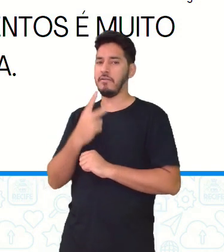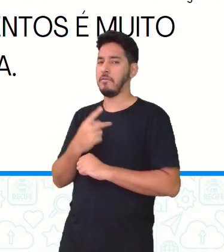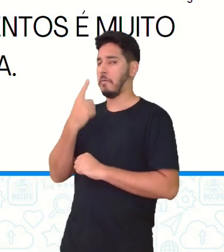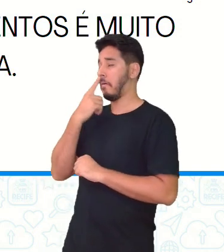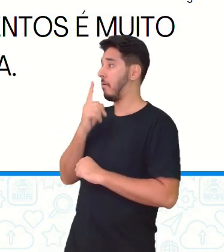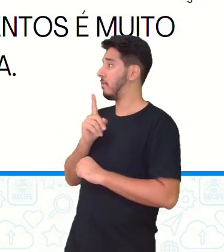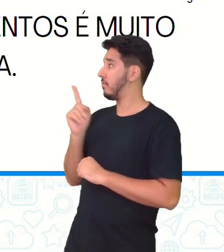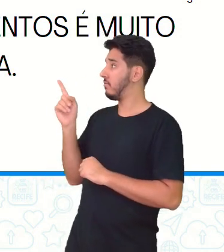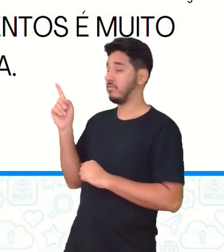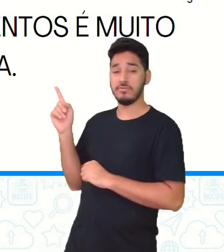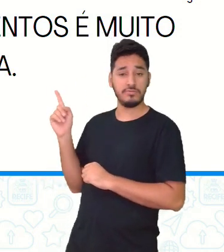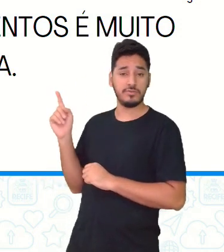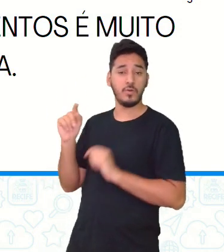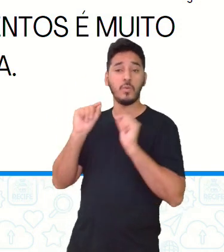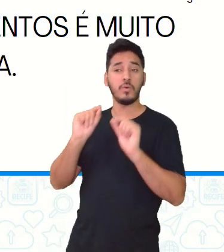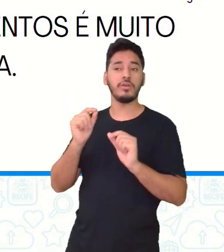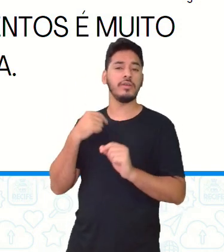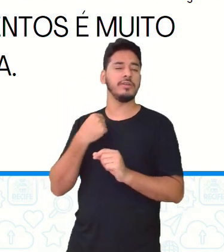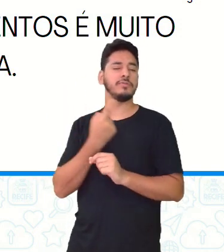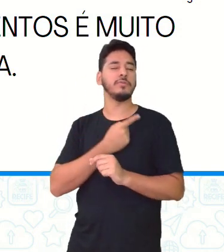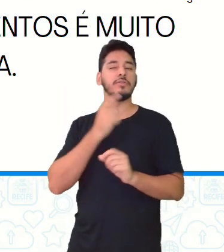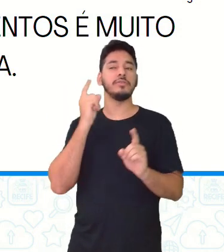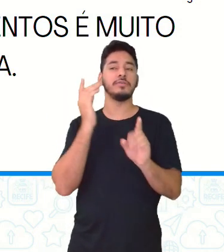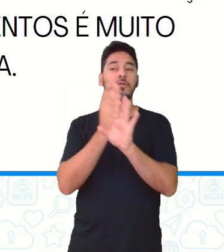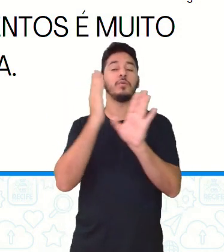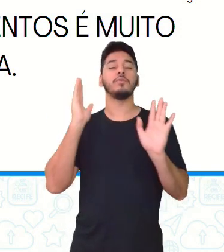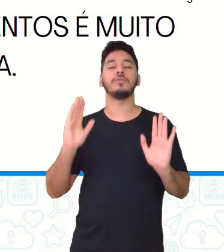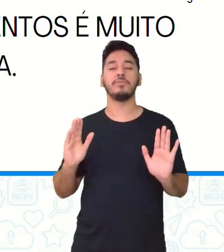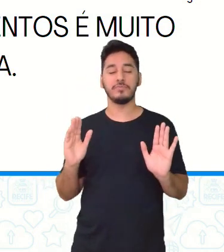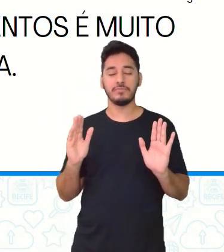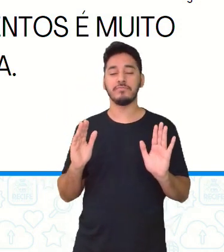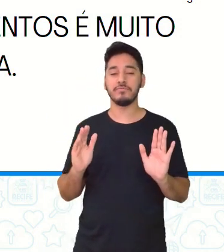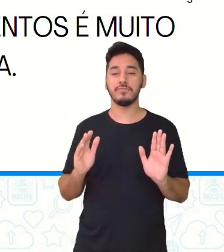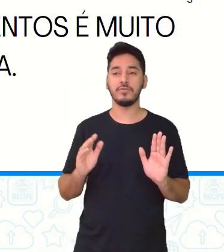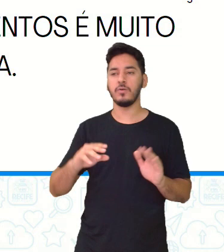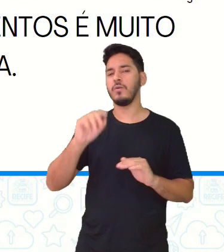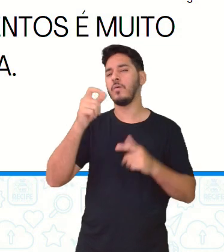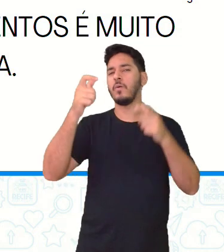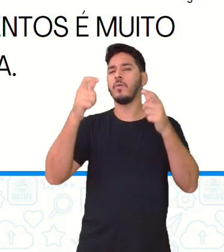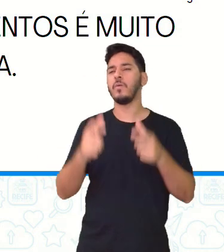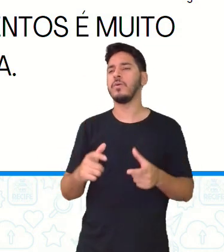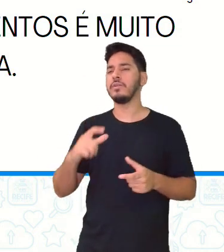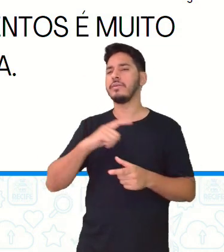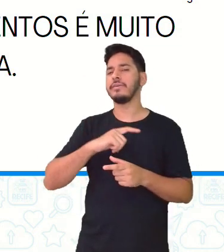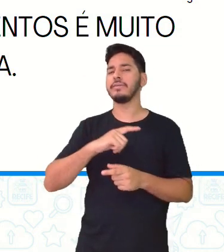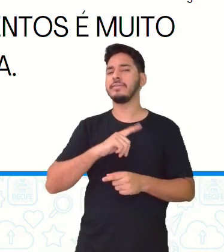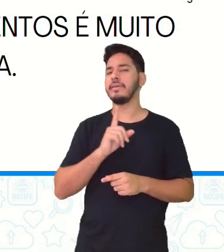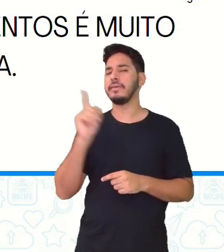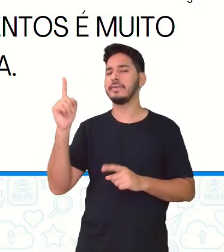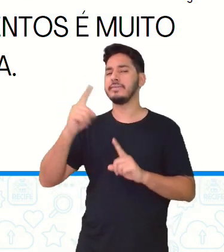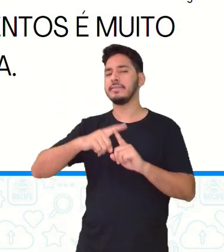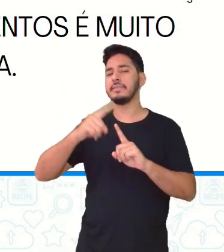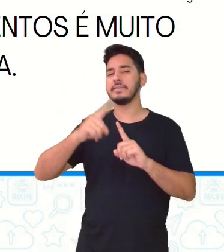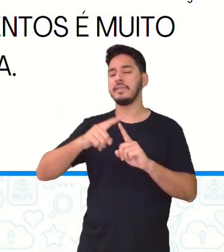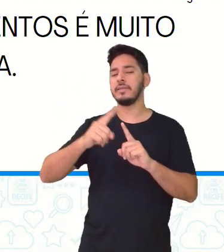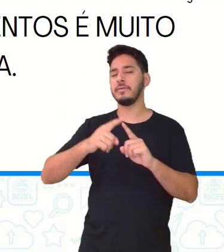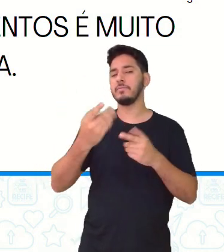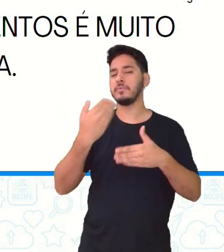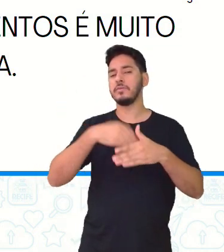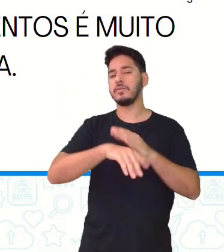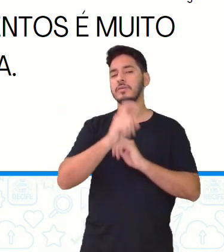imagem o que é que a gente encontra. Onde é que eu encontro esse tipo de